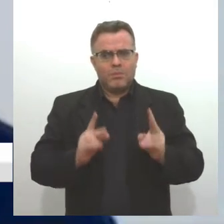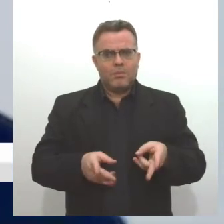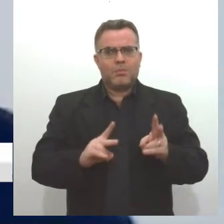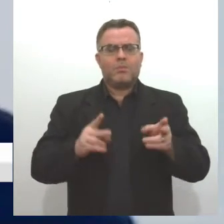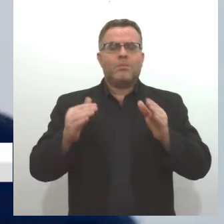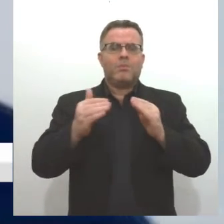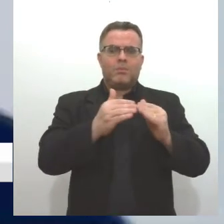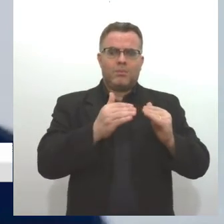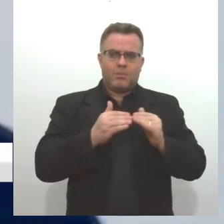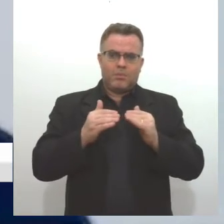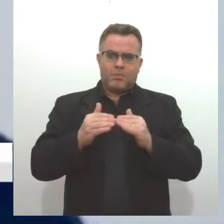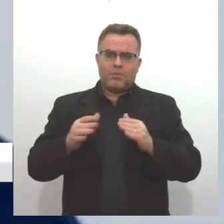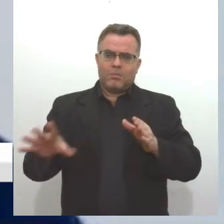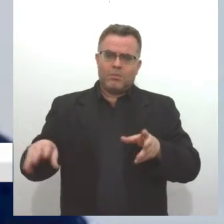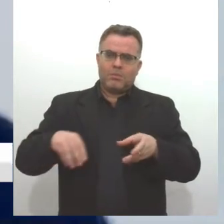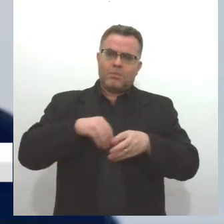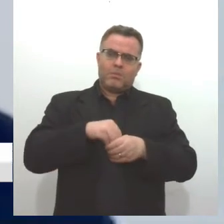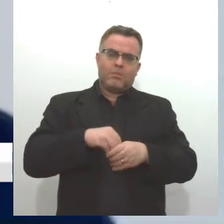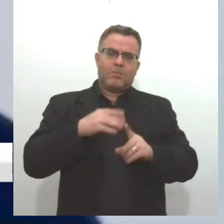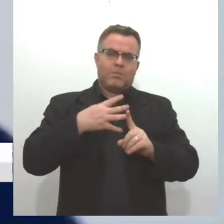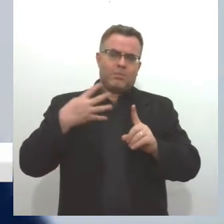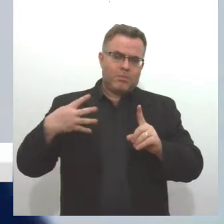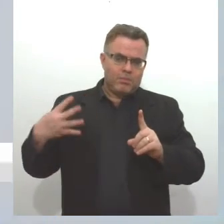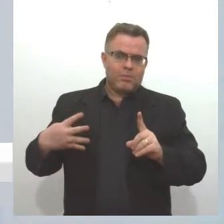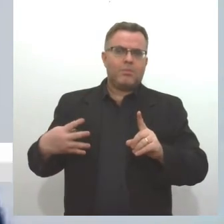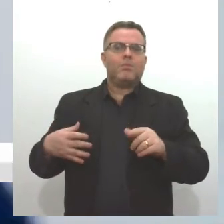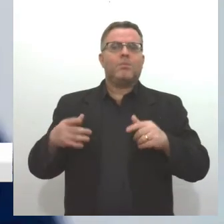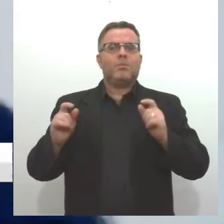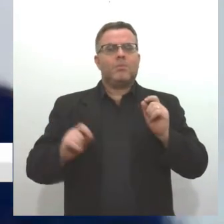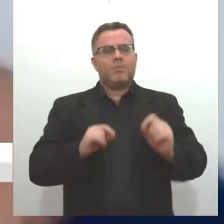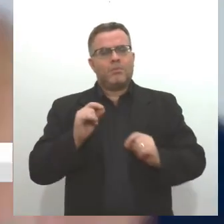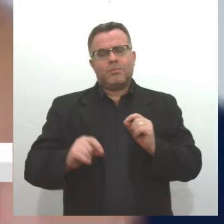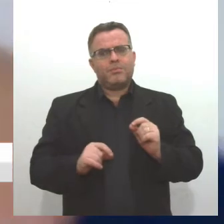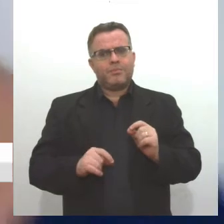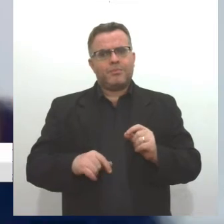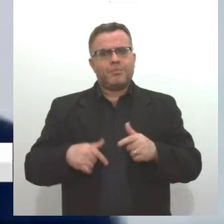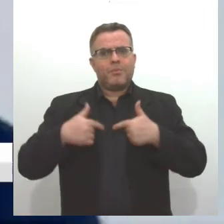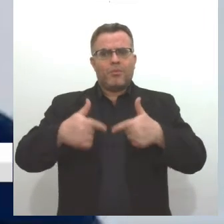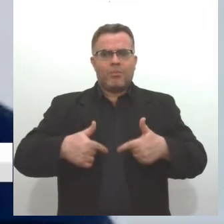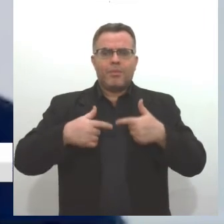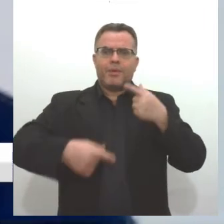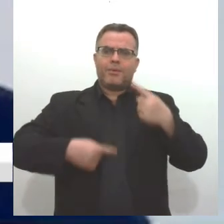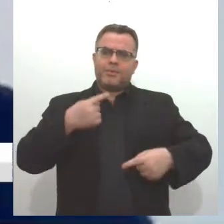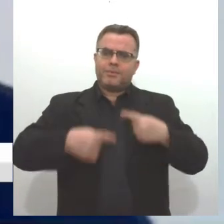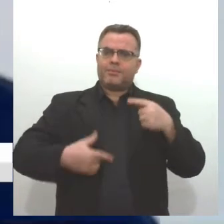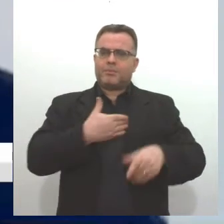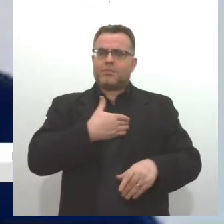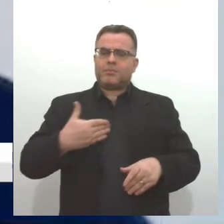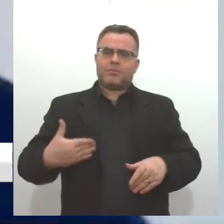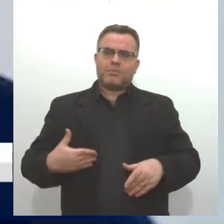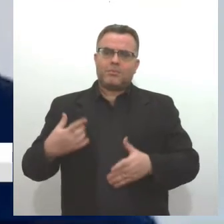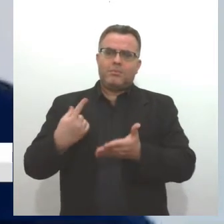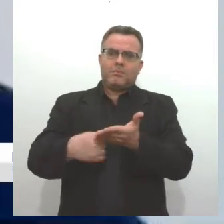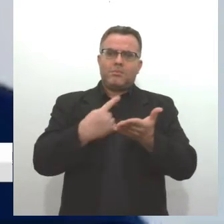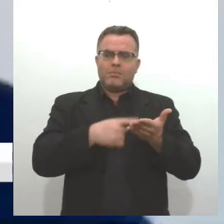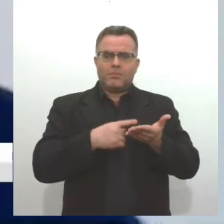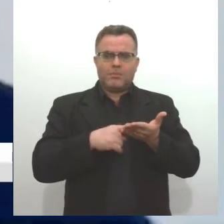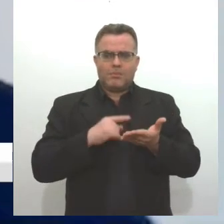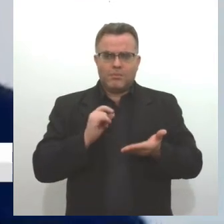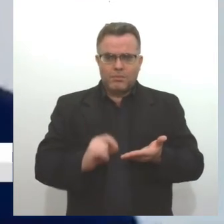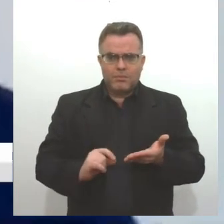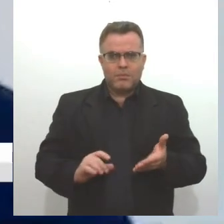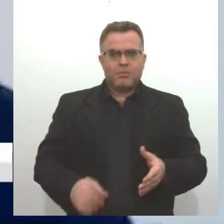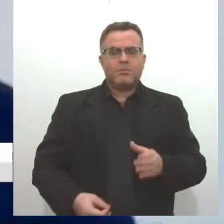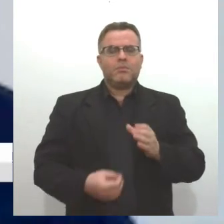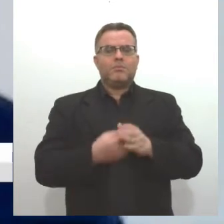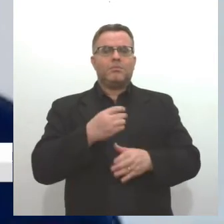pessoas LGBTs, se unindo e buscando e correndo atrás dessas políticas públicas, correndo atrás de iniciativas como o Conselho, a gente estaria